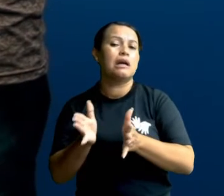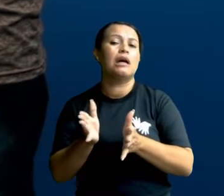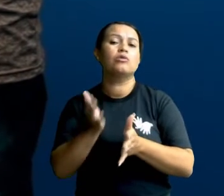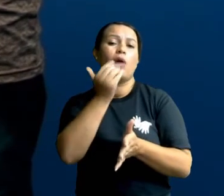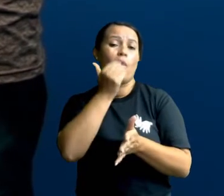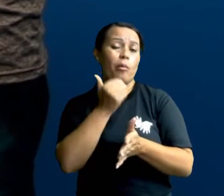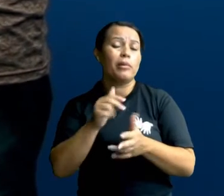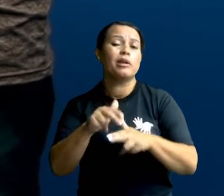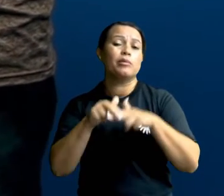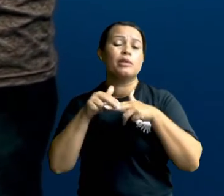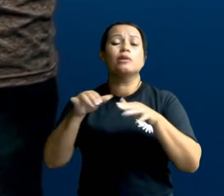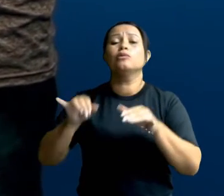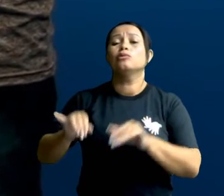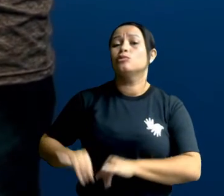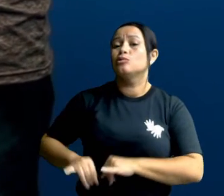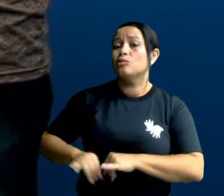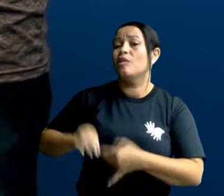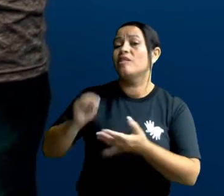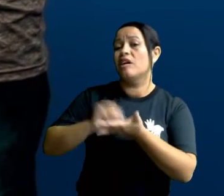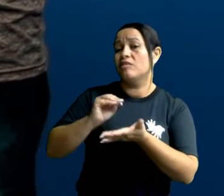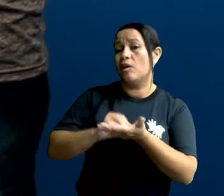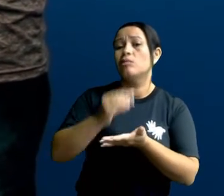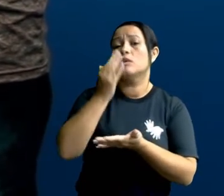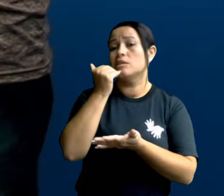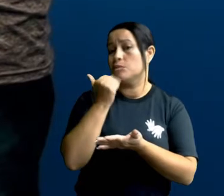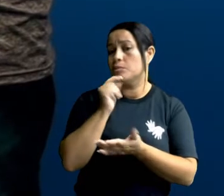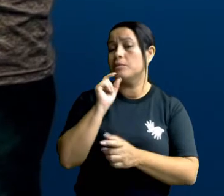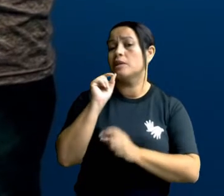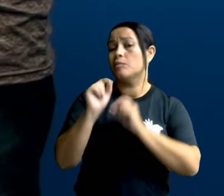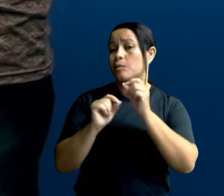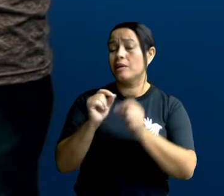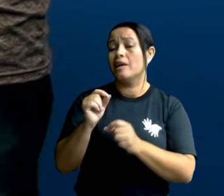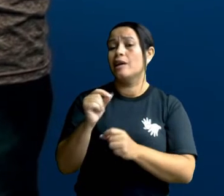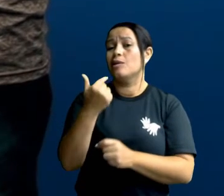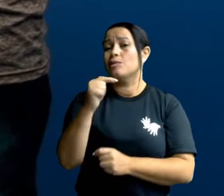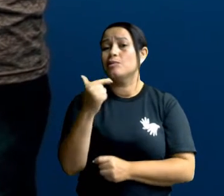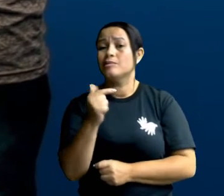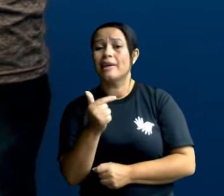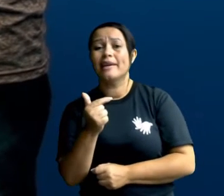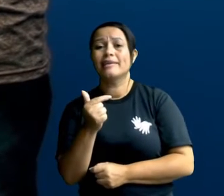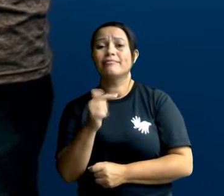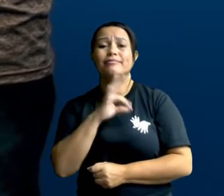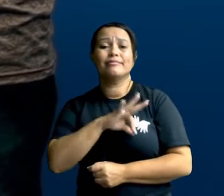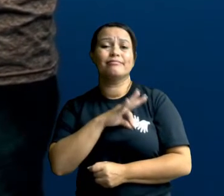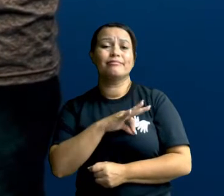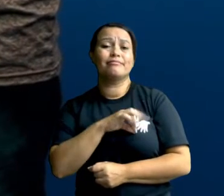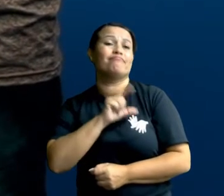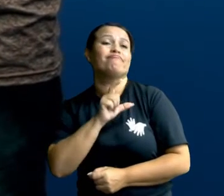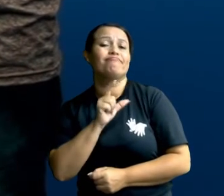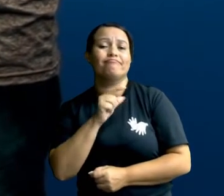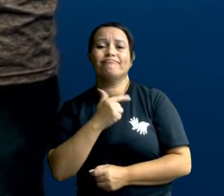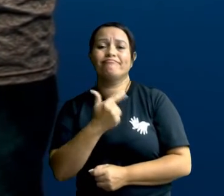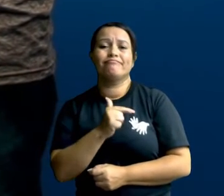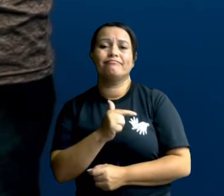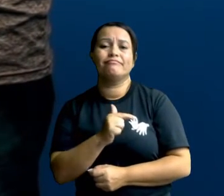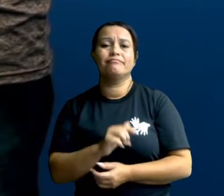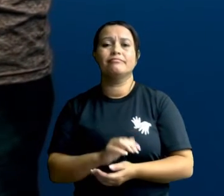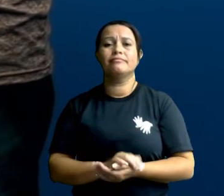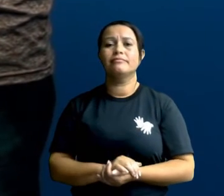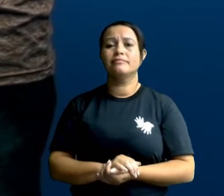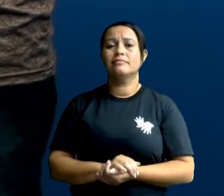sofrem essa carência de alimentos por ter um baixo poder aquisitivo.